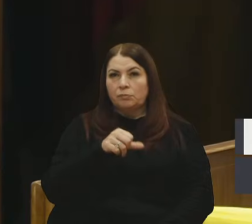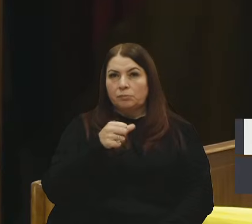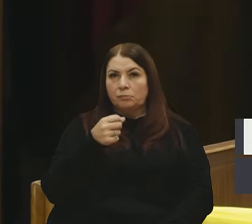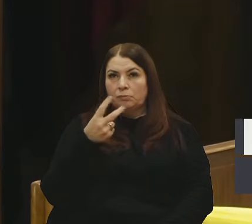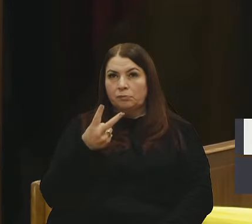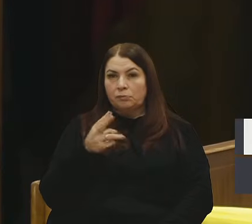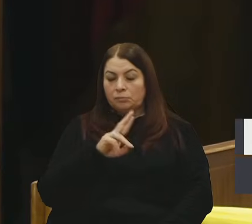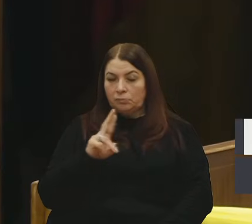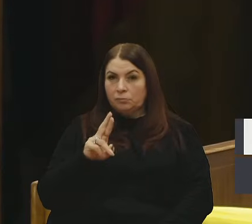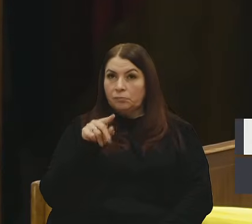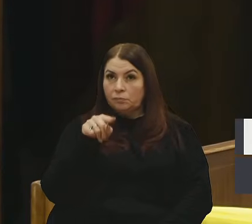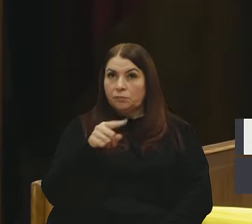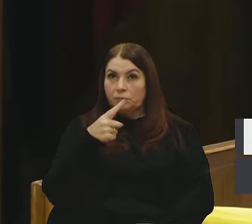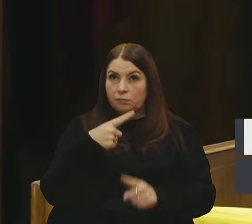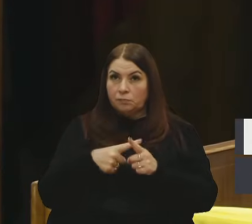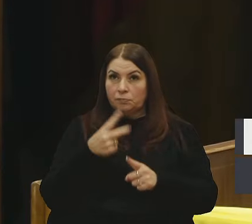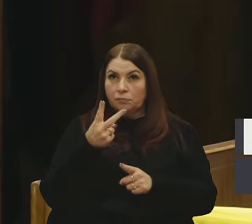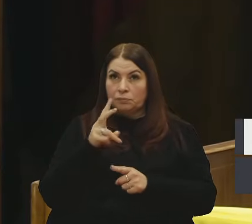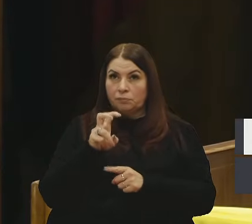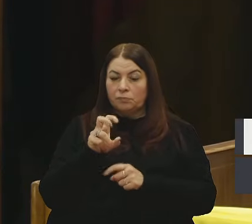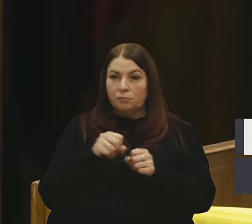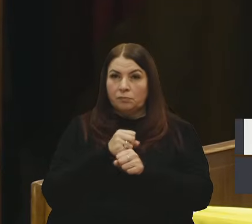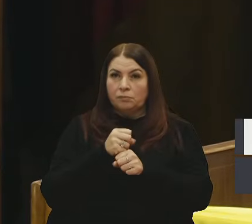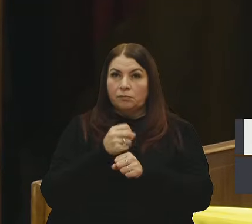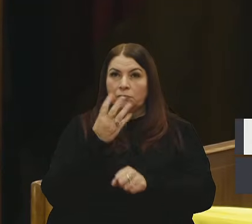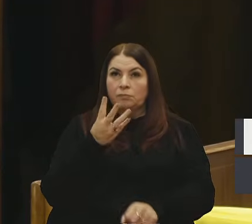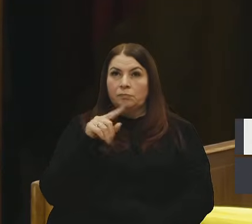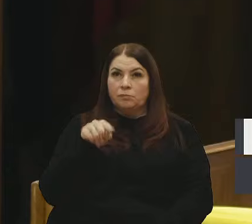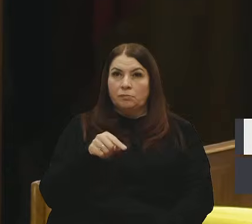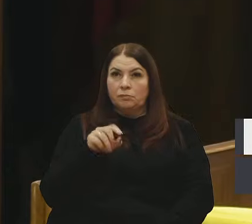R$192.092. Vezes 25 anos,